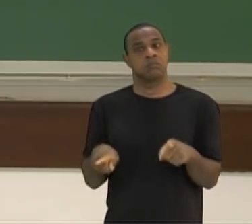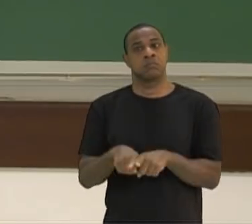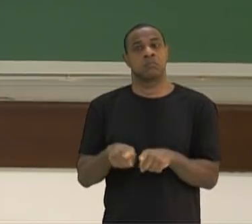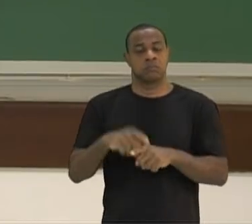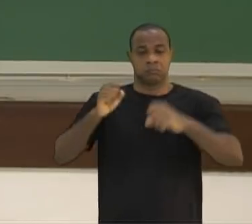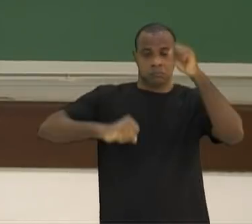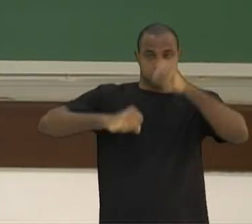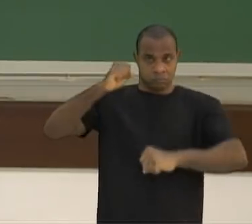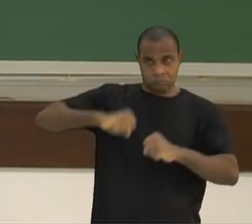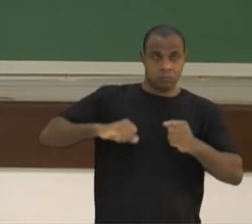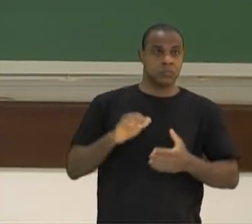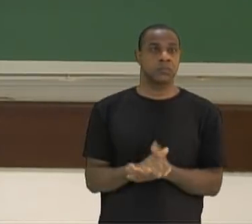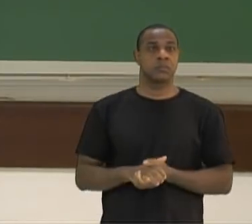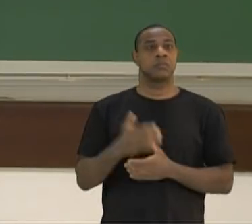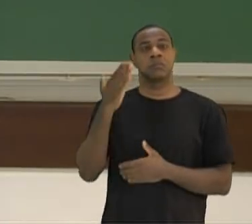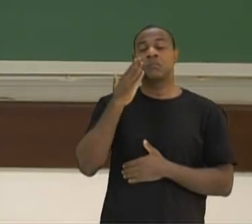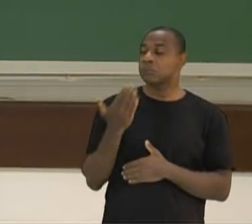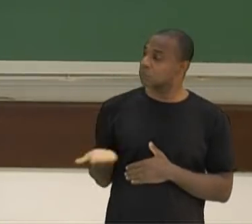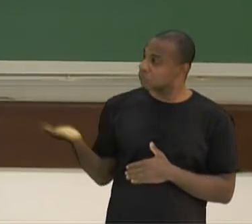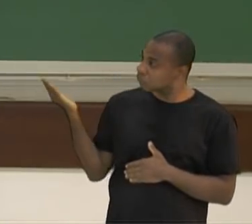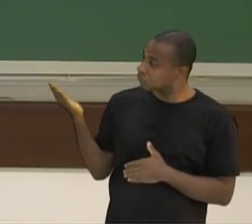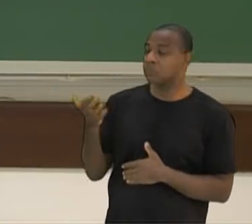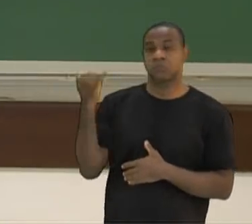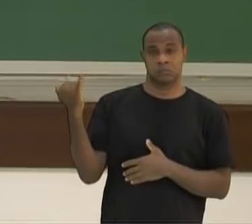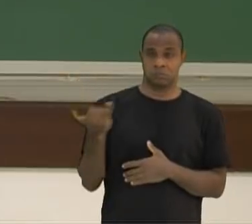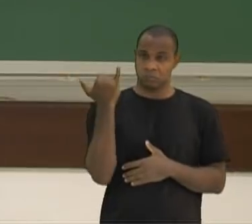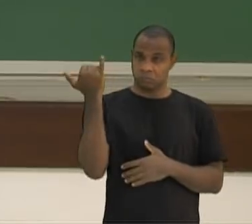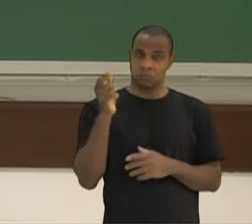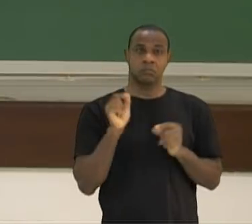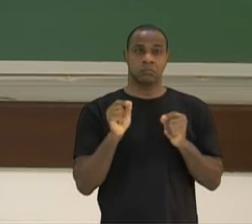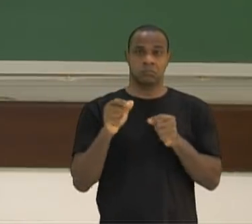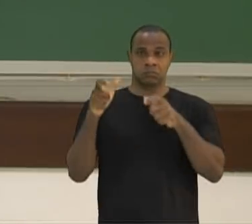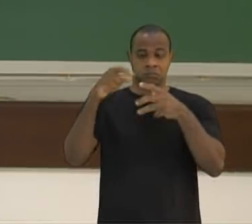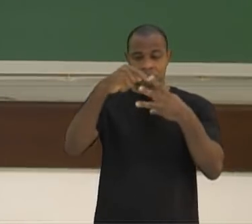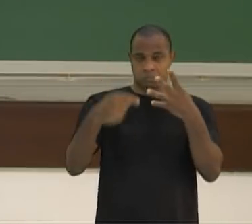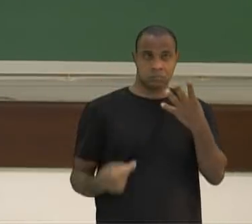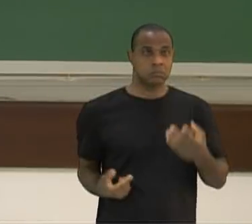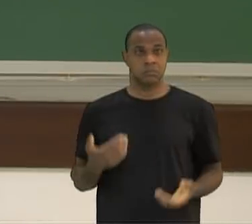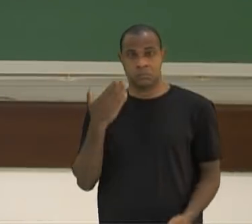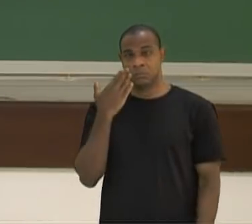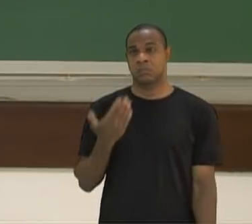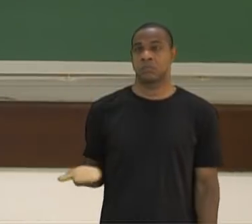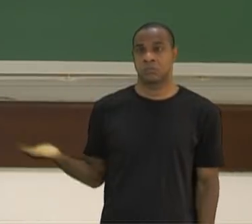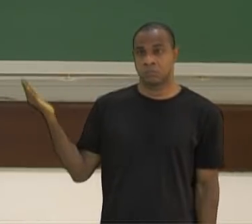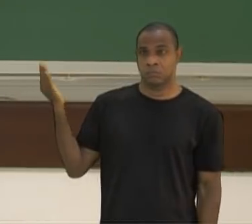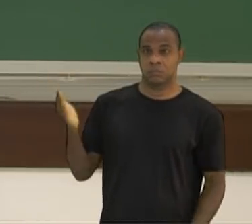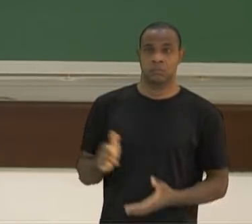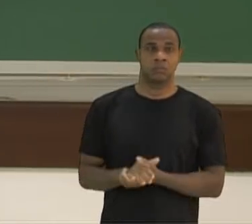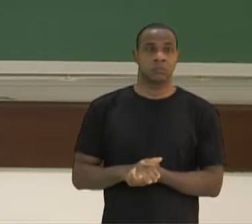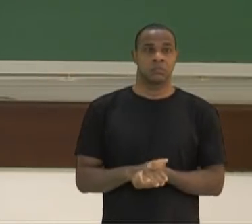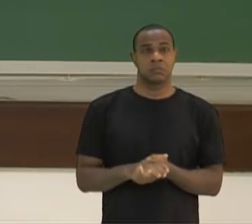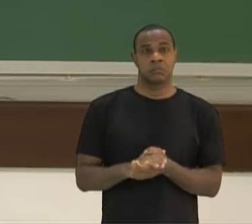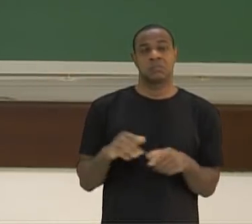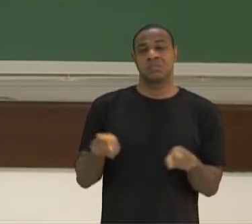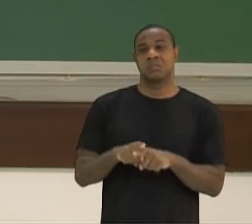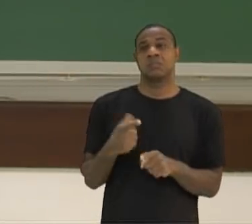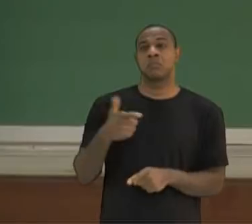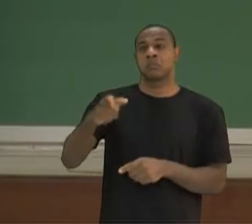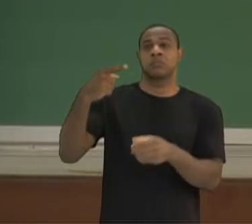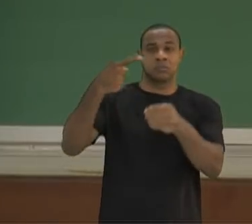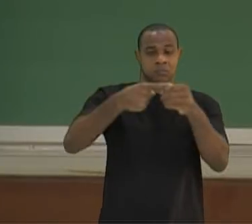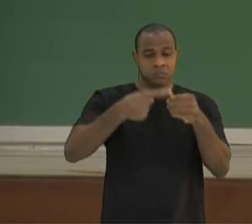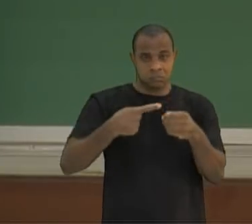industrial, certo? Então daí a importância ali desses 3 locais. Como em várias outras cidades da região